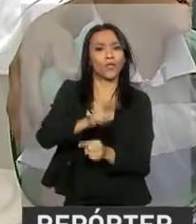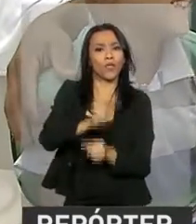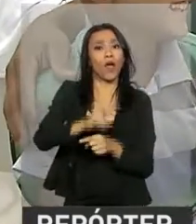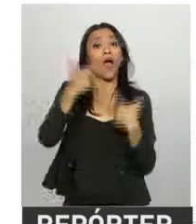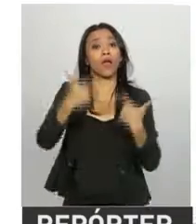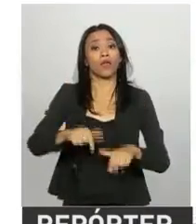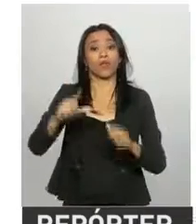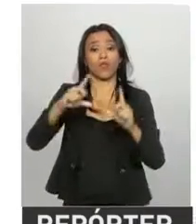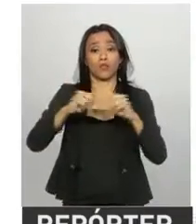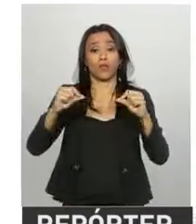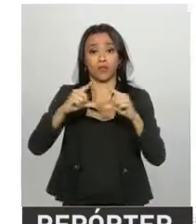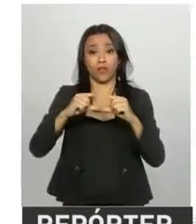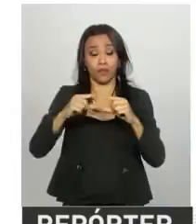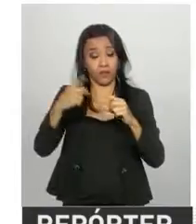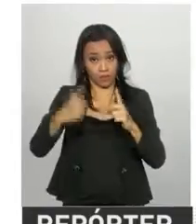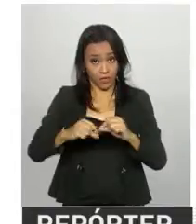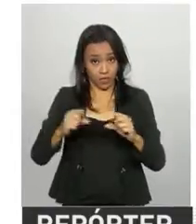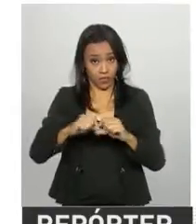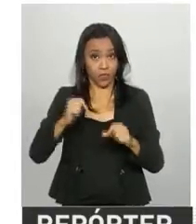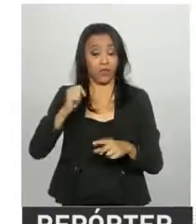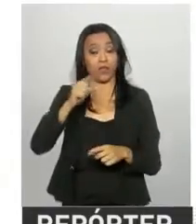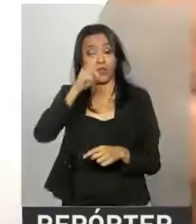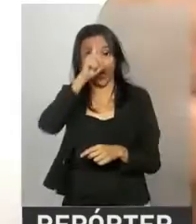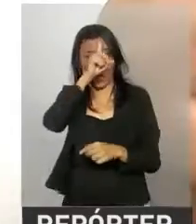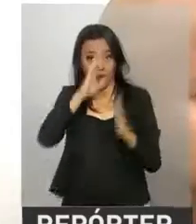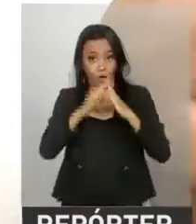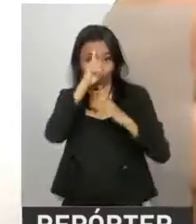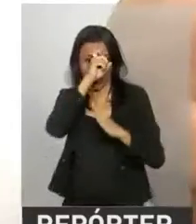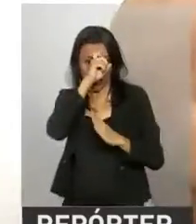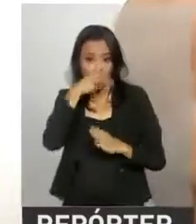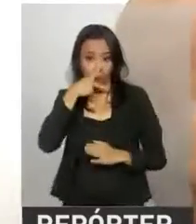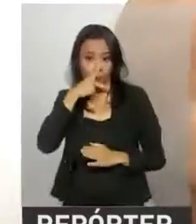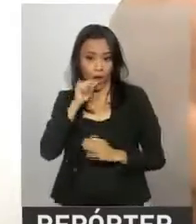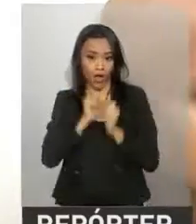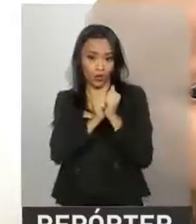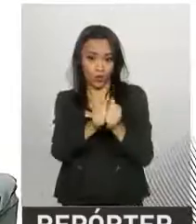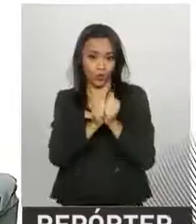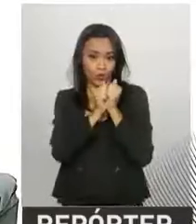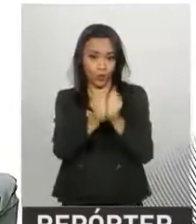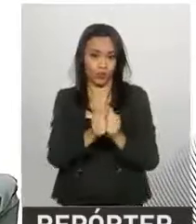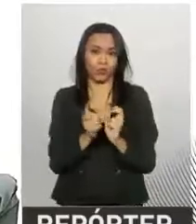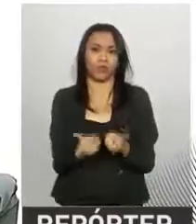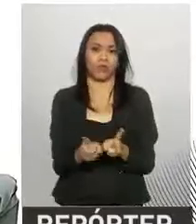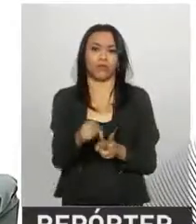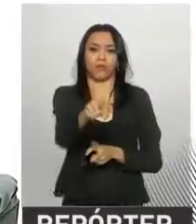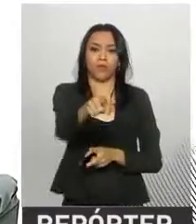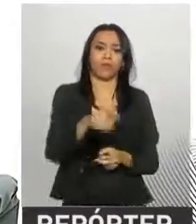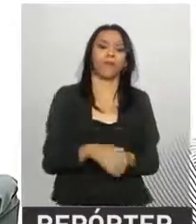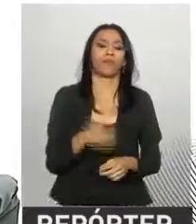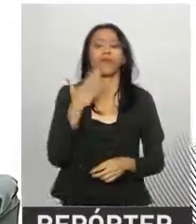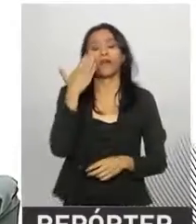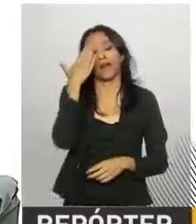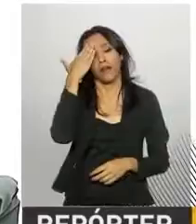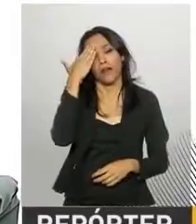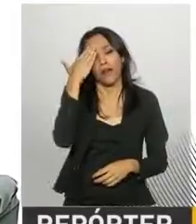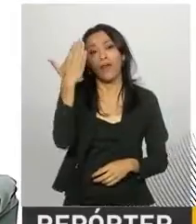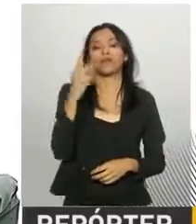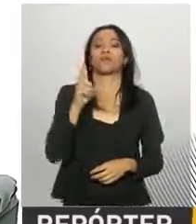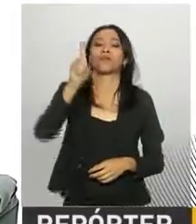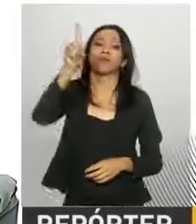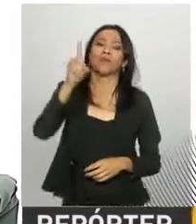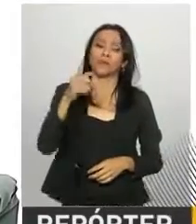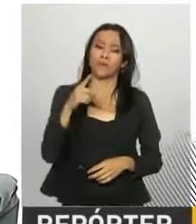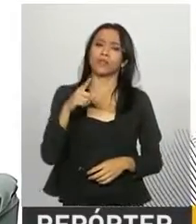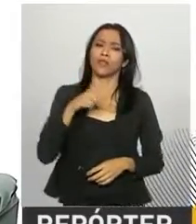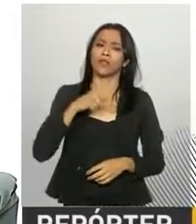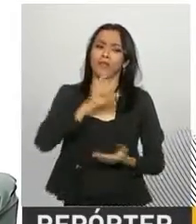Universitário de Brasília. O pai, Fábio, acompanha o tratamento desde o início. Graças a Deus a gente tem muita gente